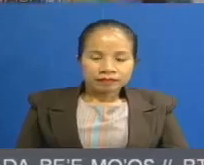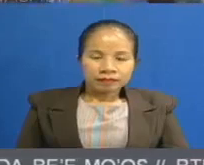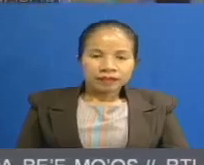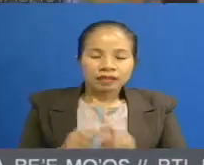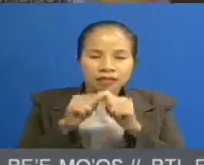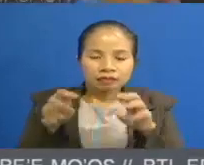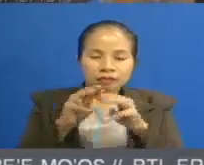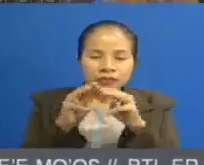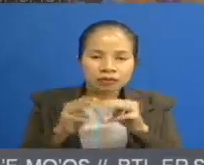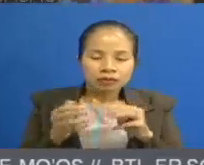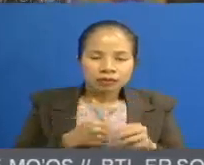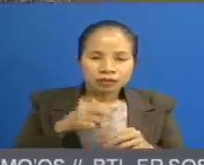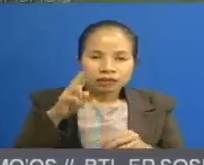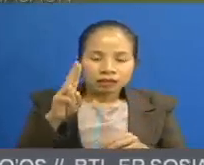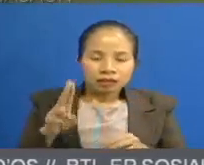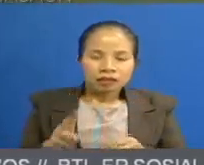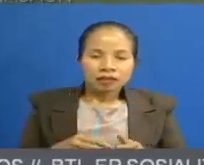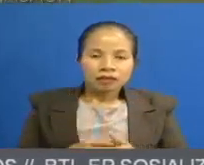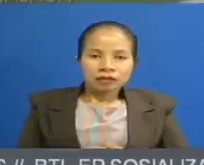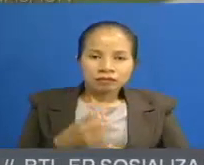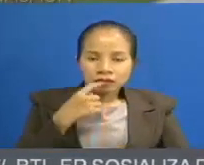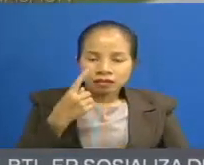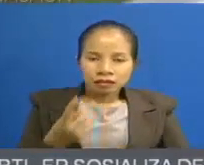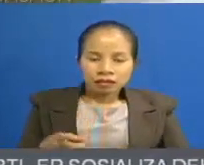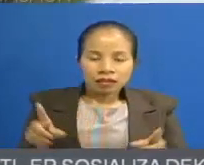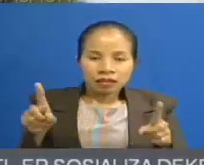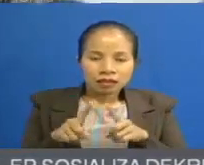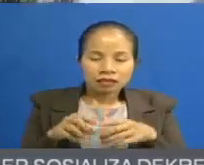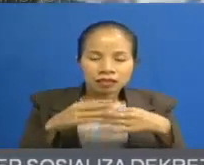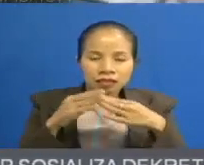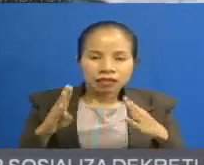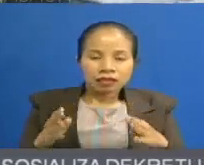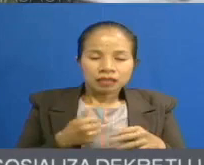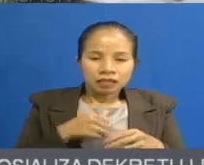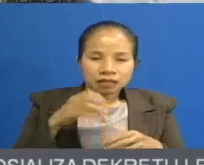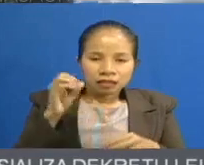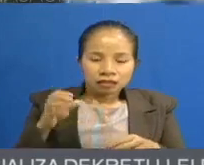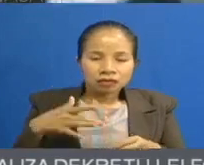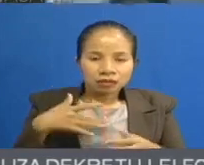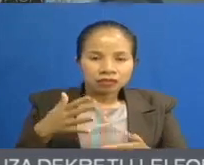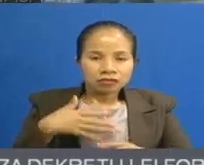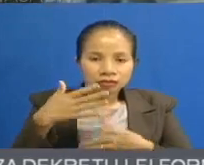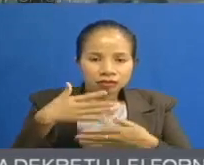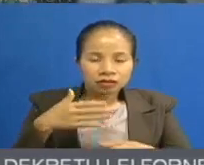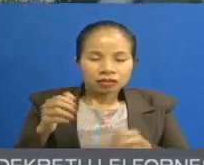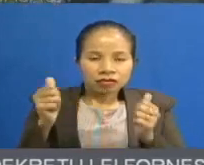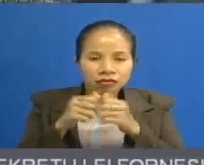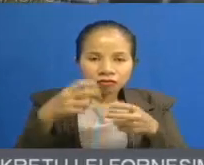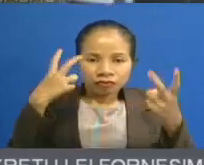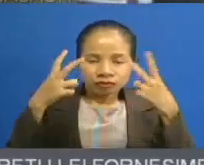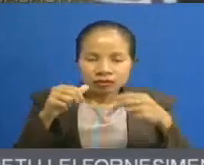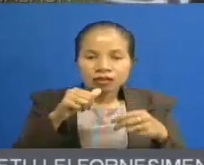Administrador município Ainaru, Levisildo Amaral Pereira Hateten, a nessa autoridade máxima Ainaru, sente contente, ho visita